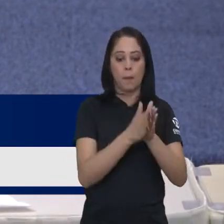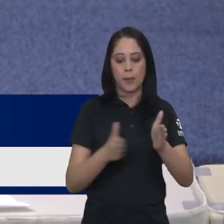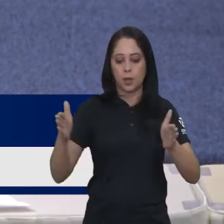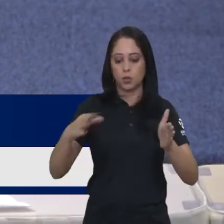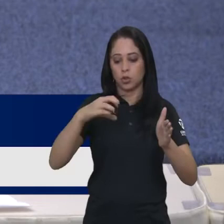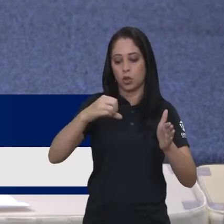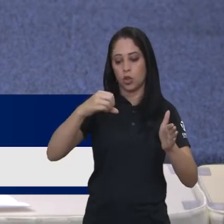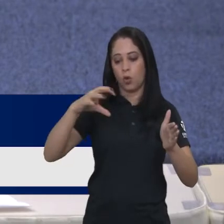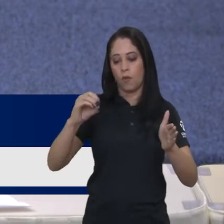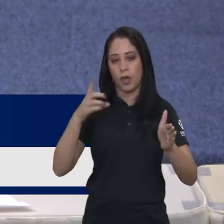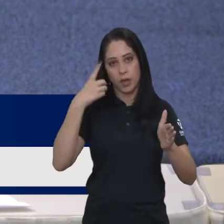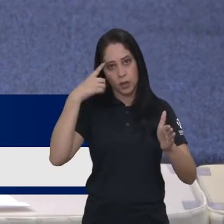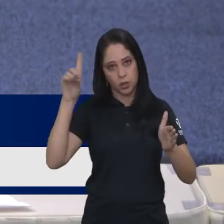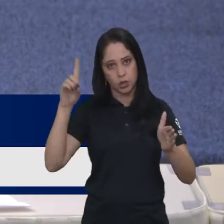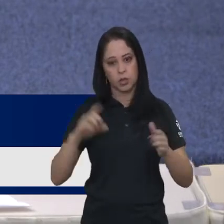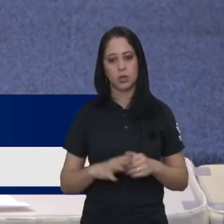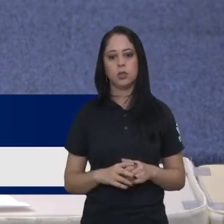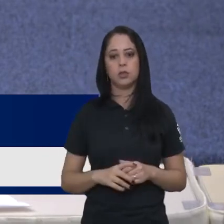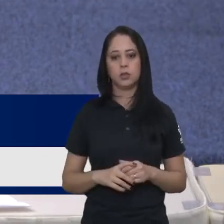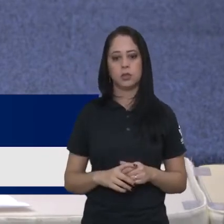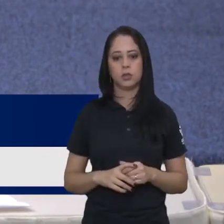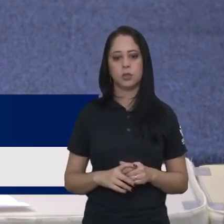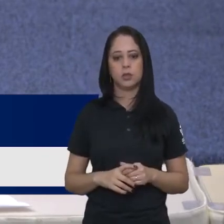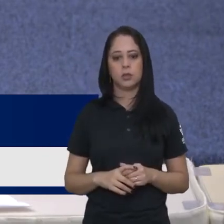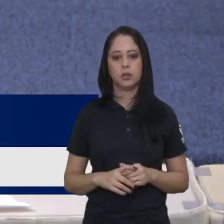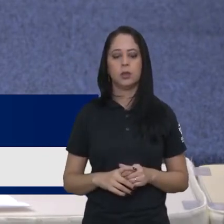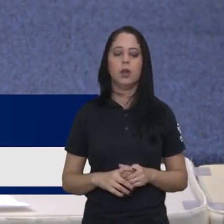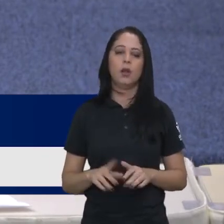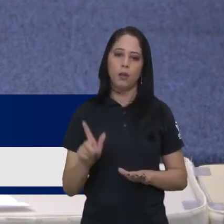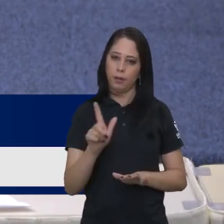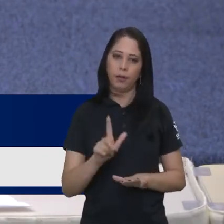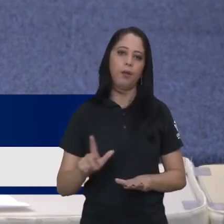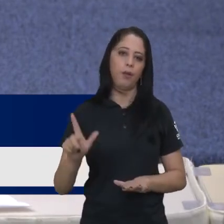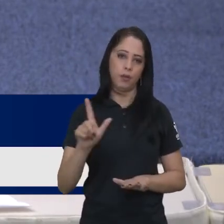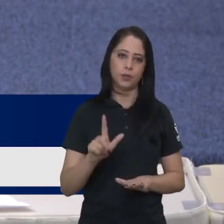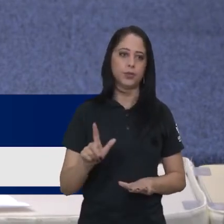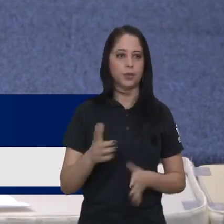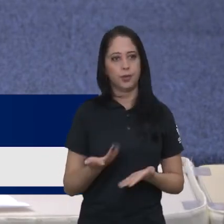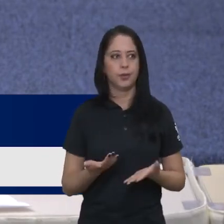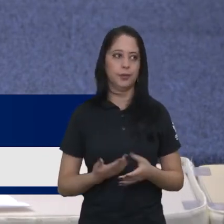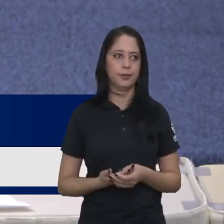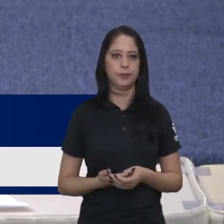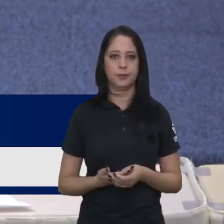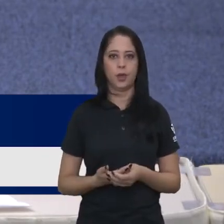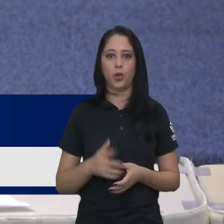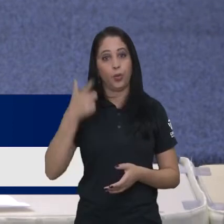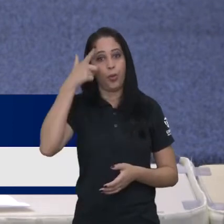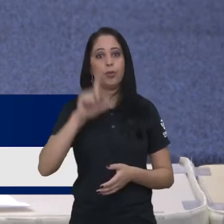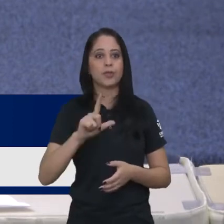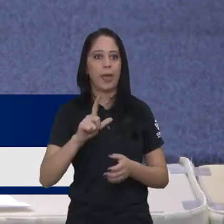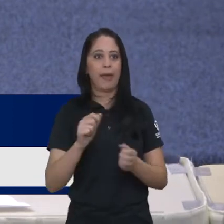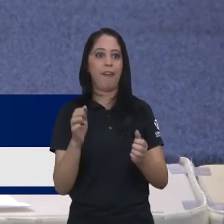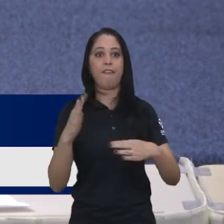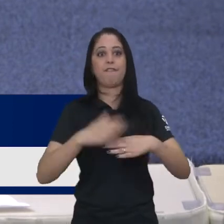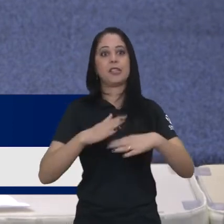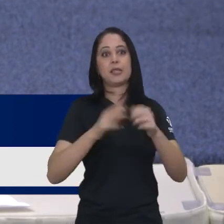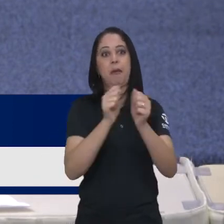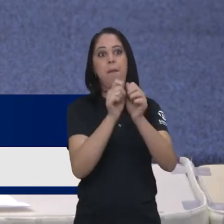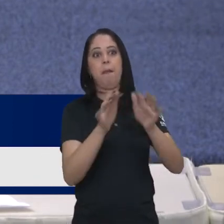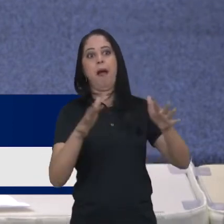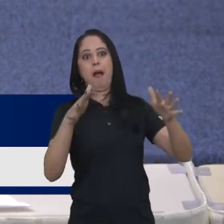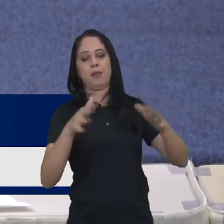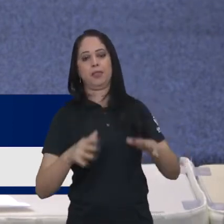90 dias, ela vai prever, claro, a gente não pode ser demagogo de falar que vai achar uma mágica,